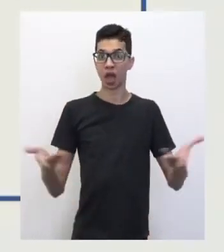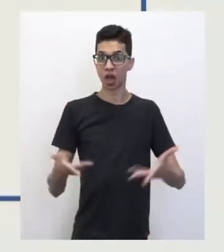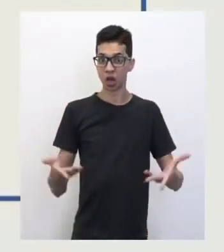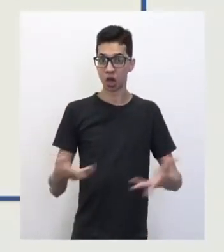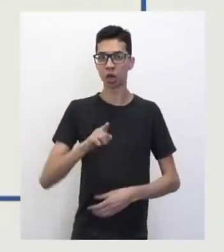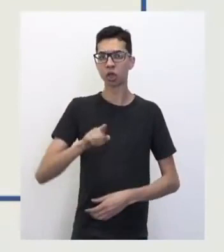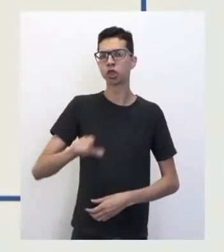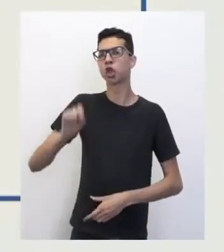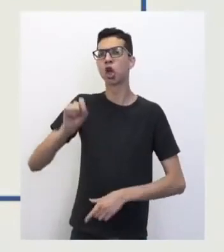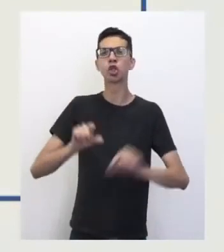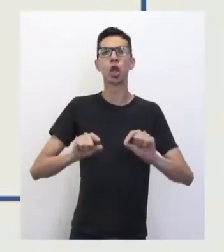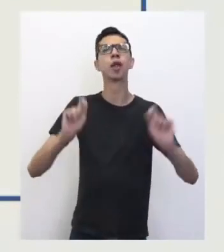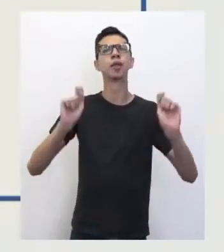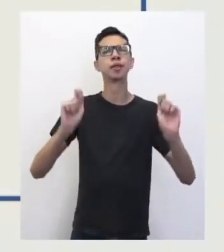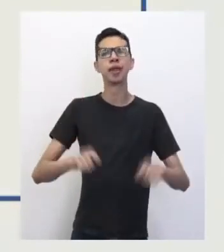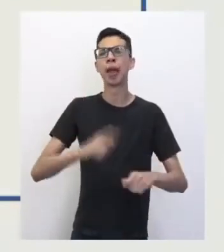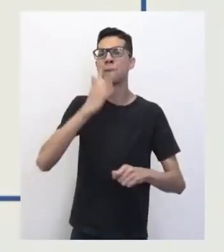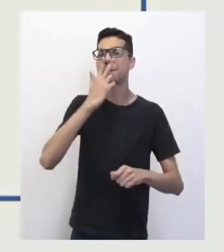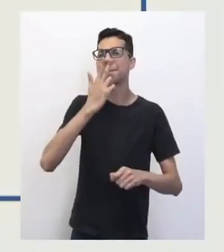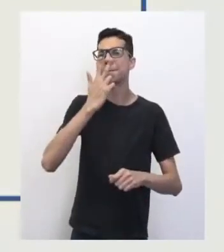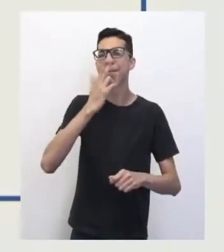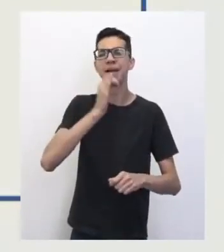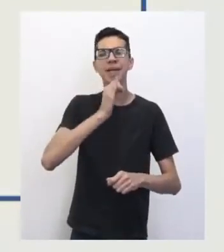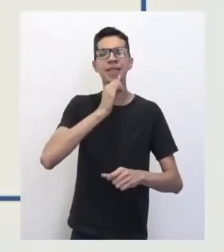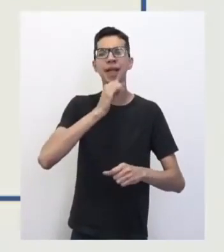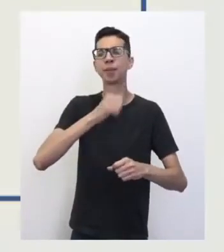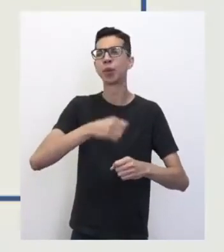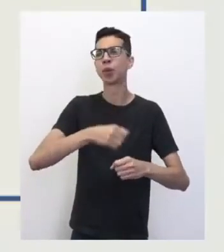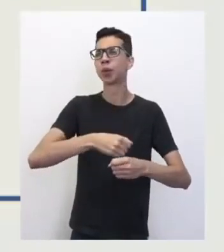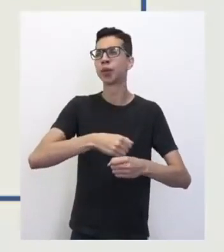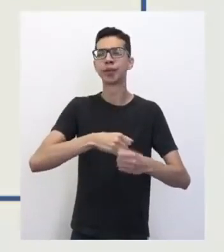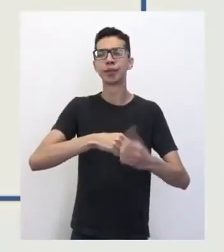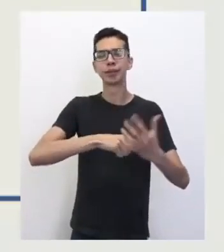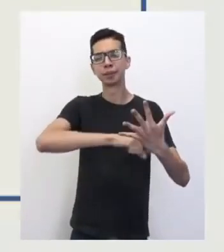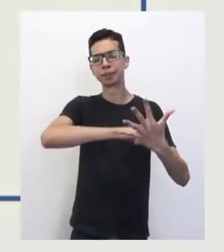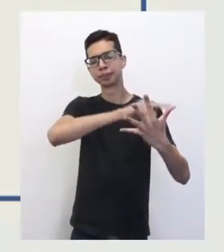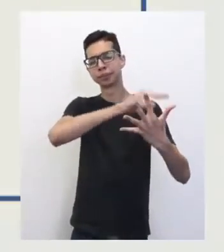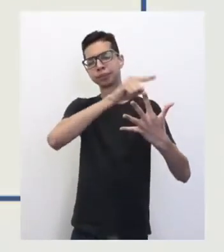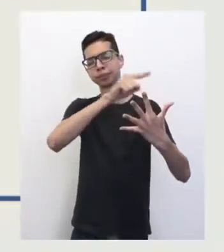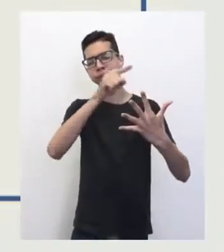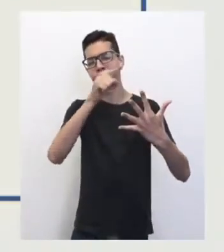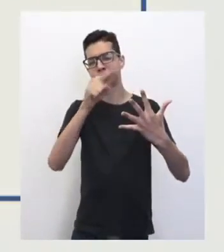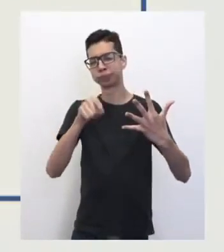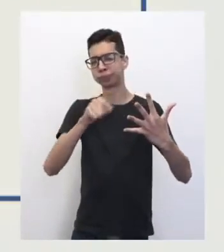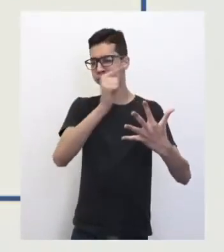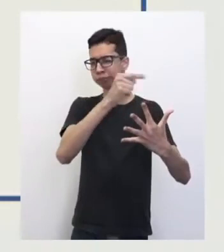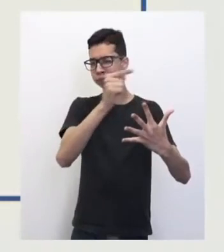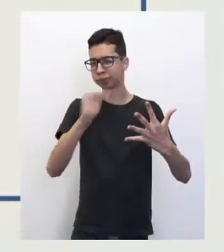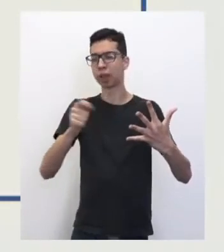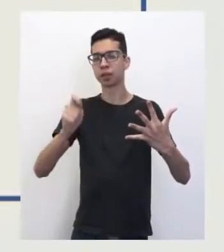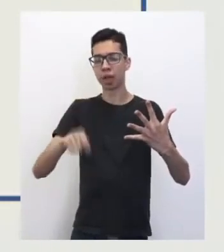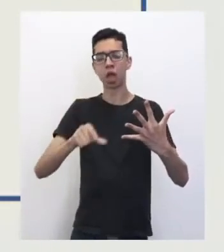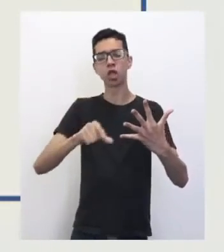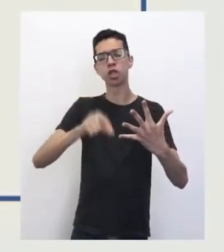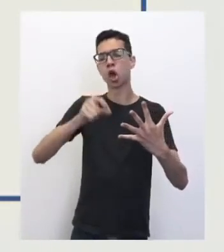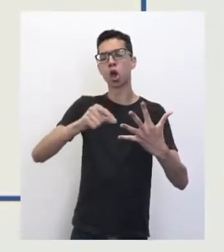atualmente, é inegável. Então, aqui eu utilizo também um